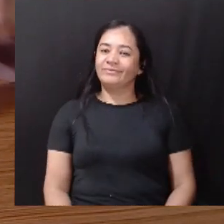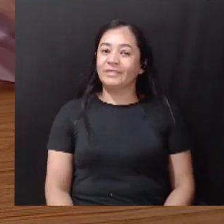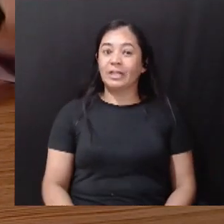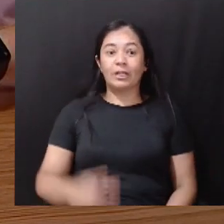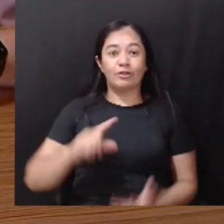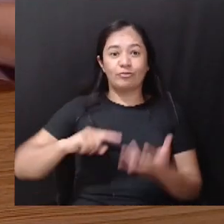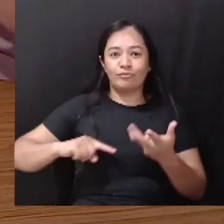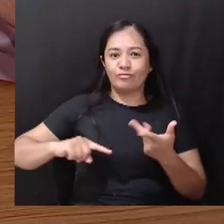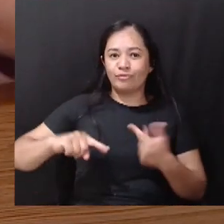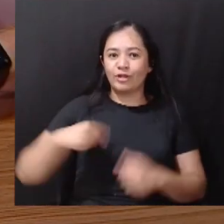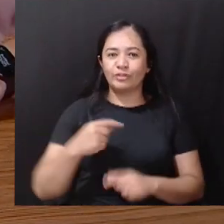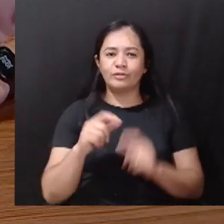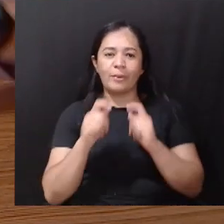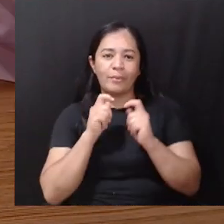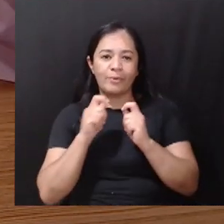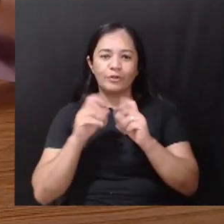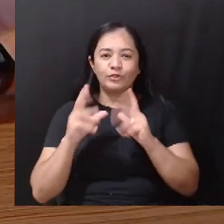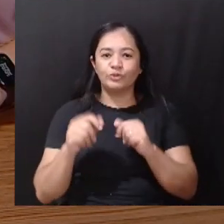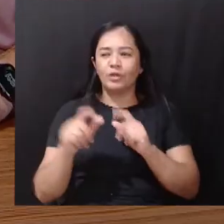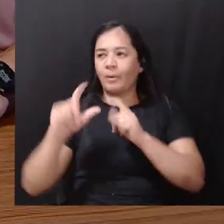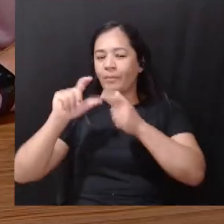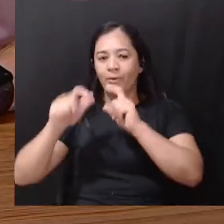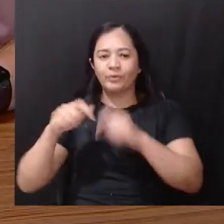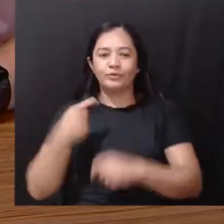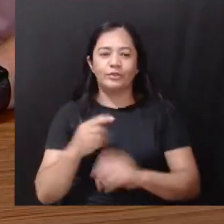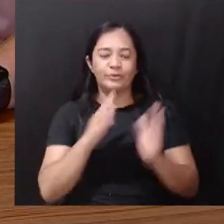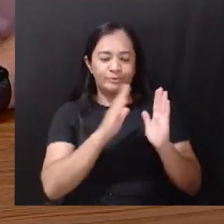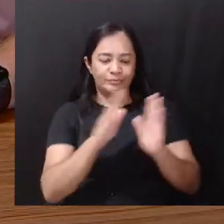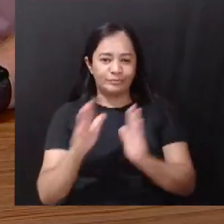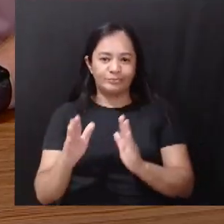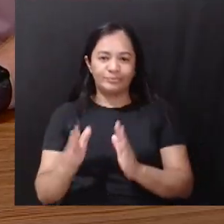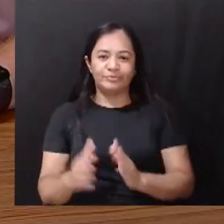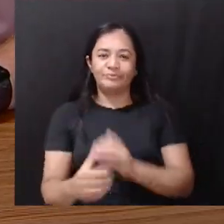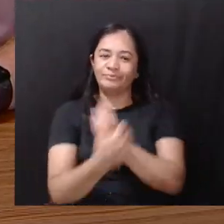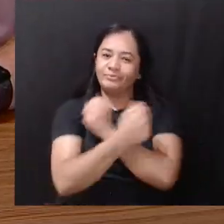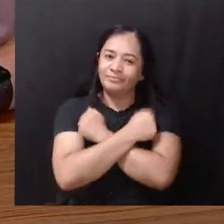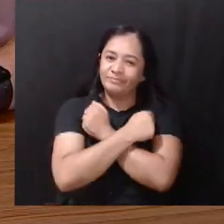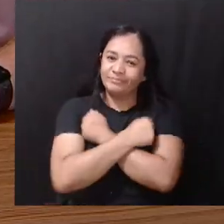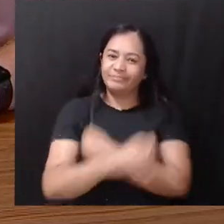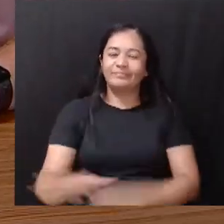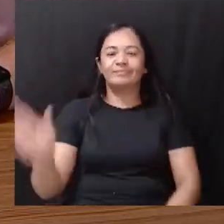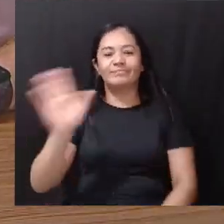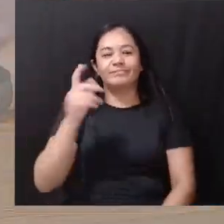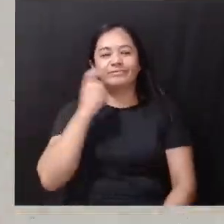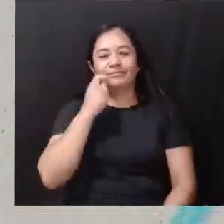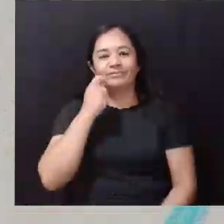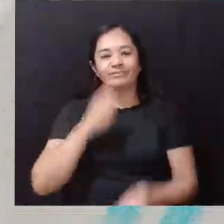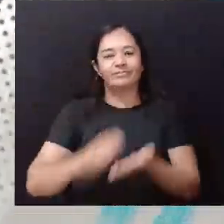nossas reportagens, nossos quadros e nossos programas. Um abraço, até o próximo Na Ponta do Lápis.